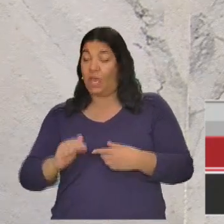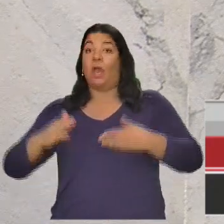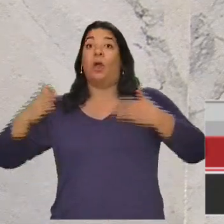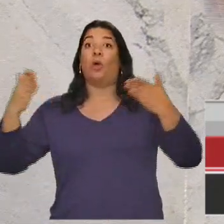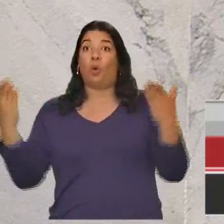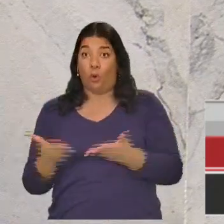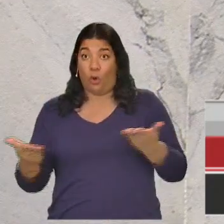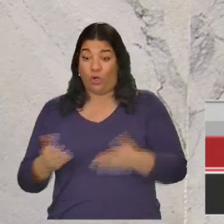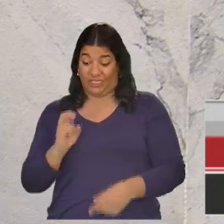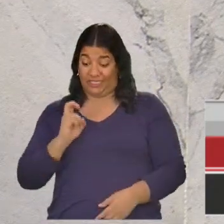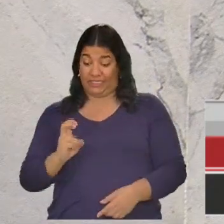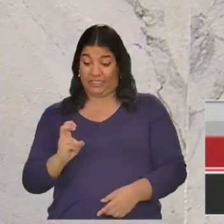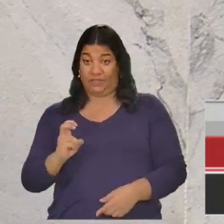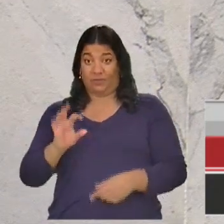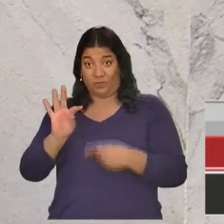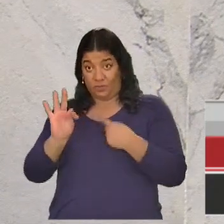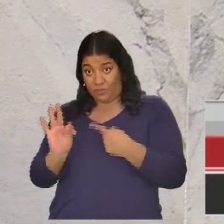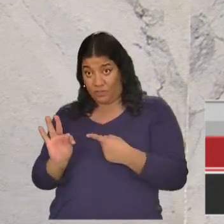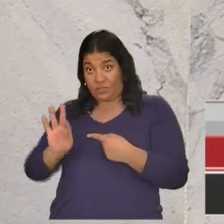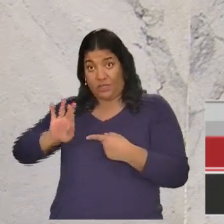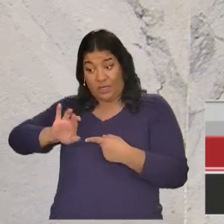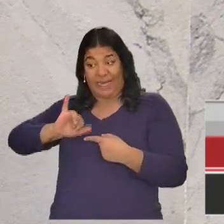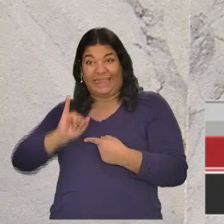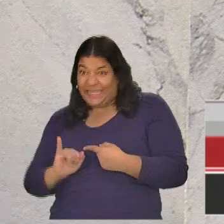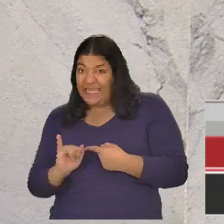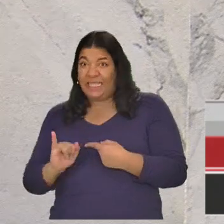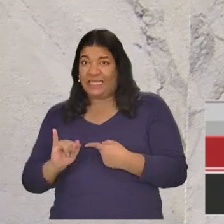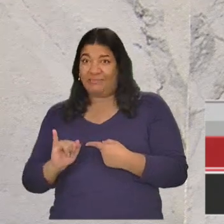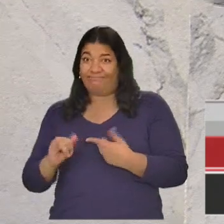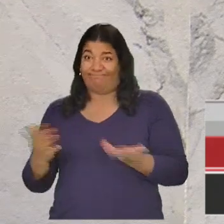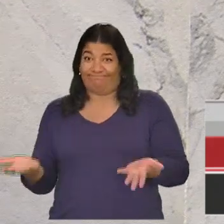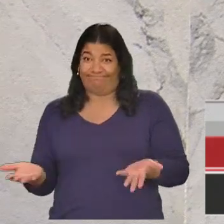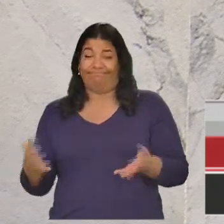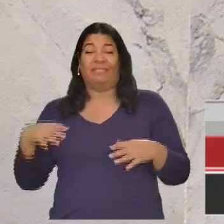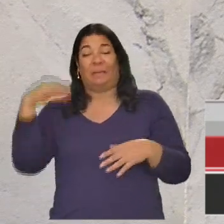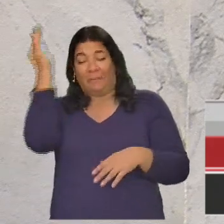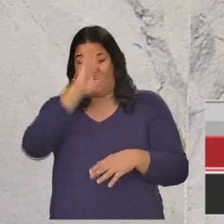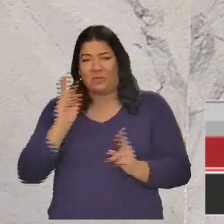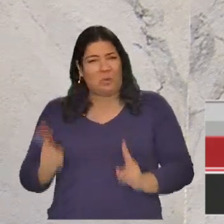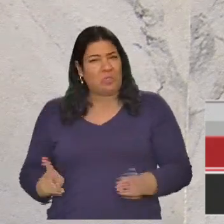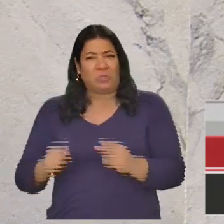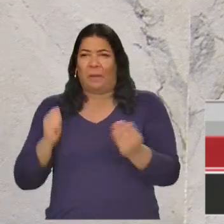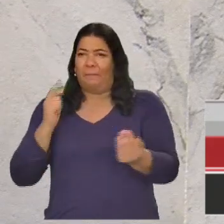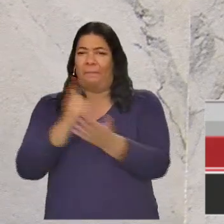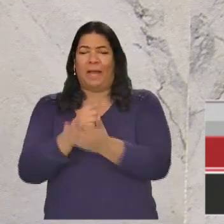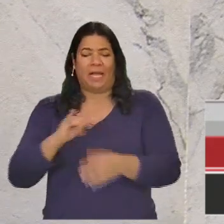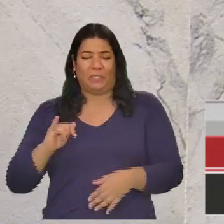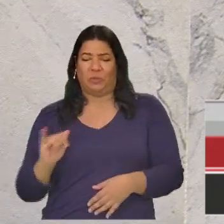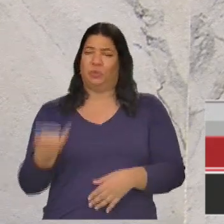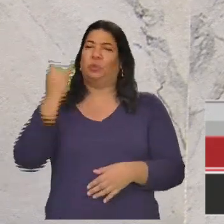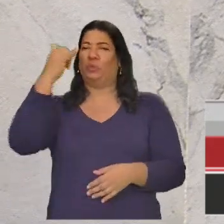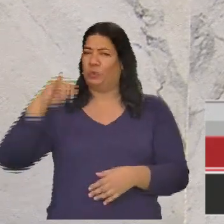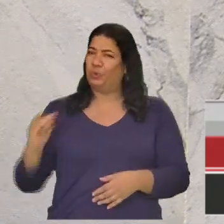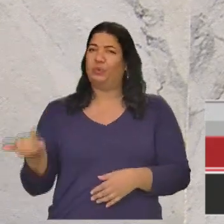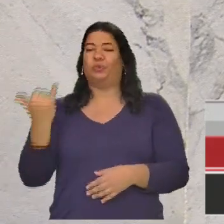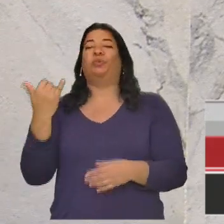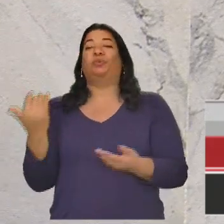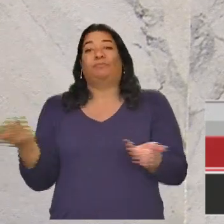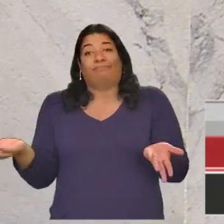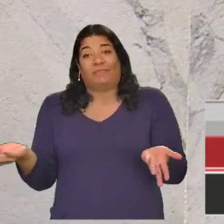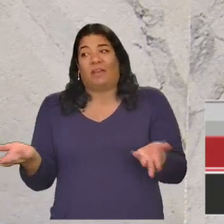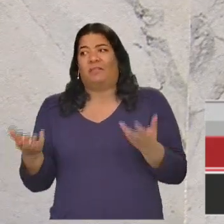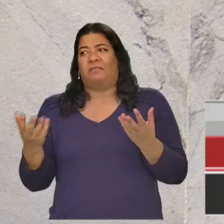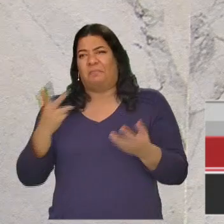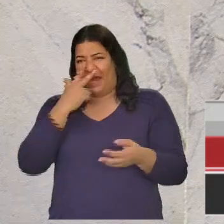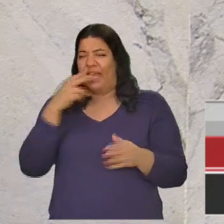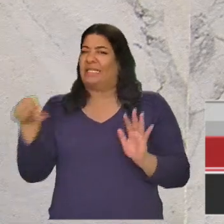trilhões de reais e o brasil está pagando juros serviços e amortização da dívida são crime